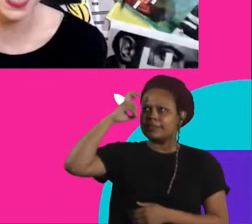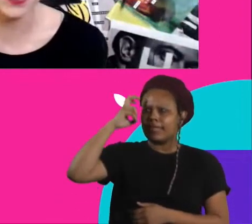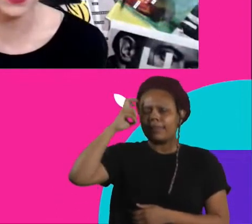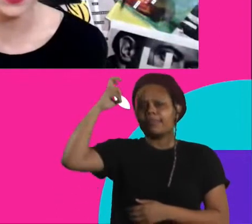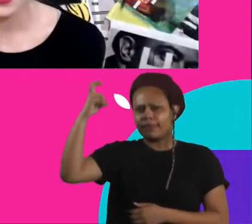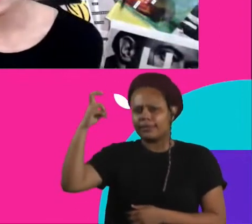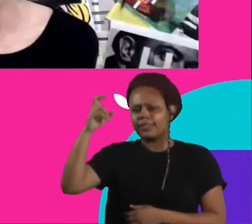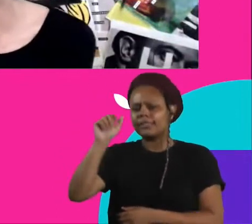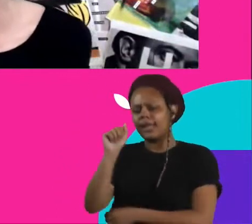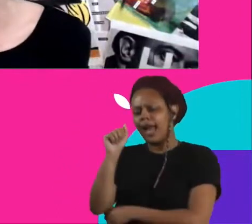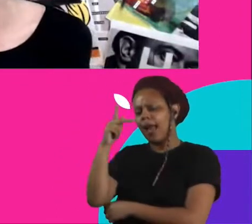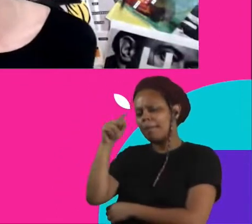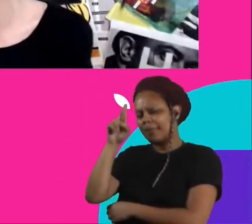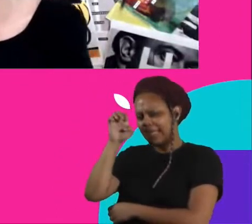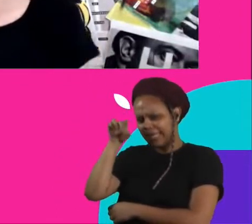na minha cabeça?